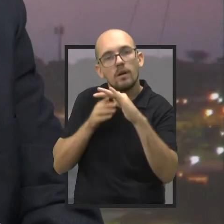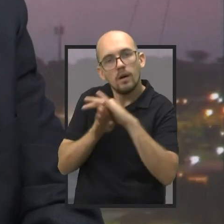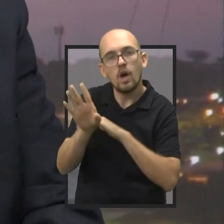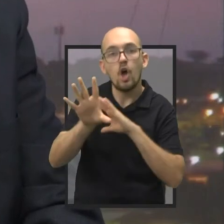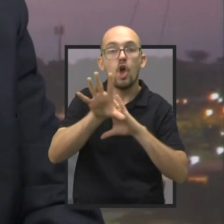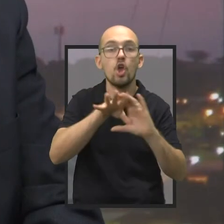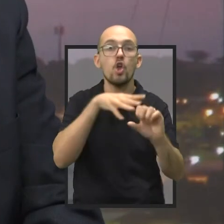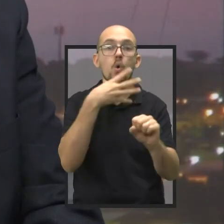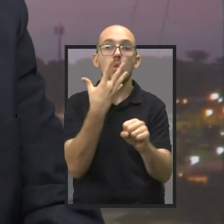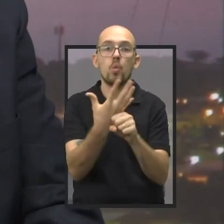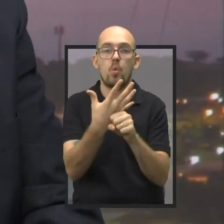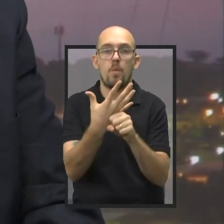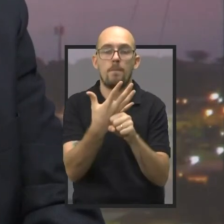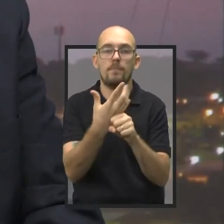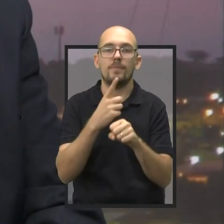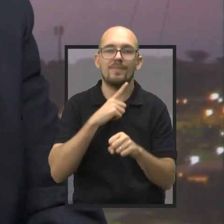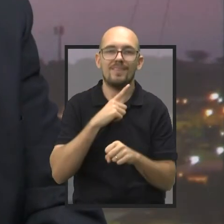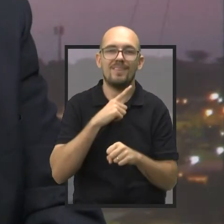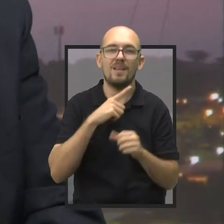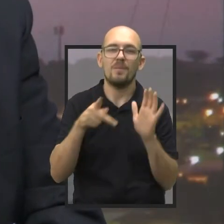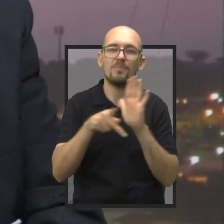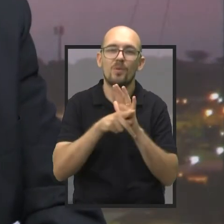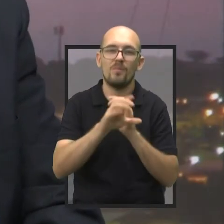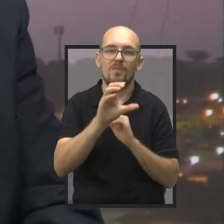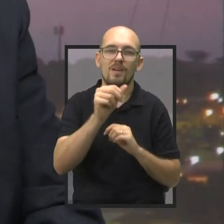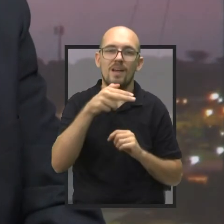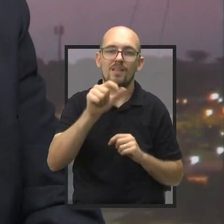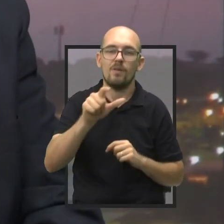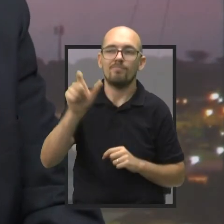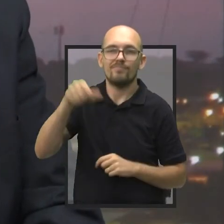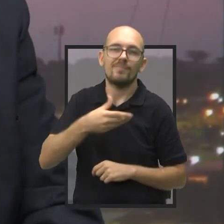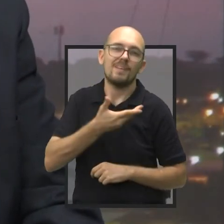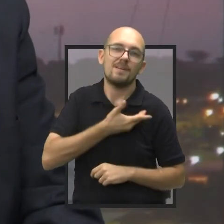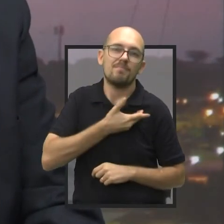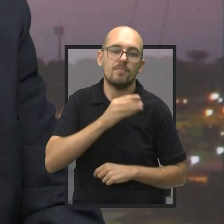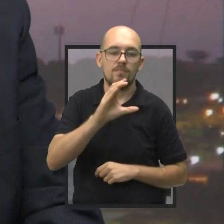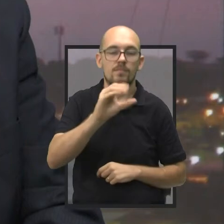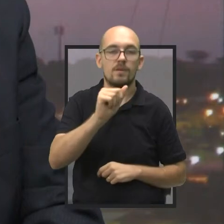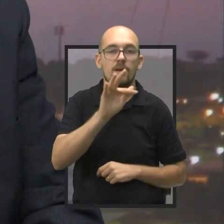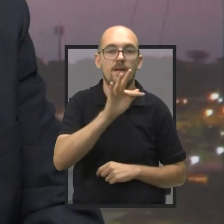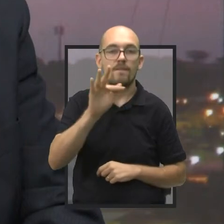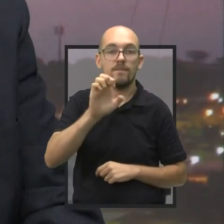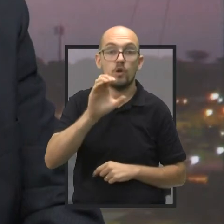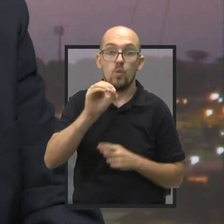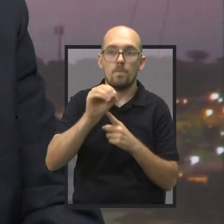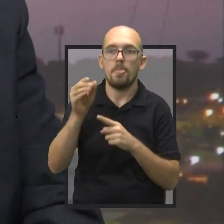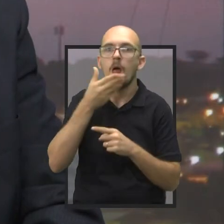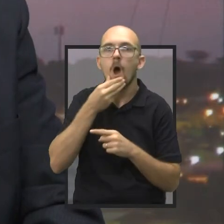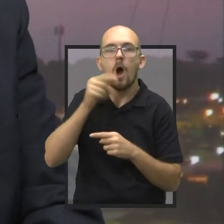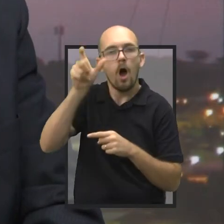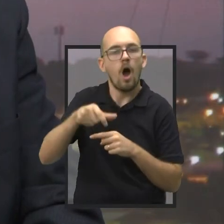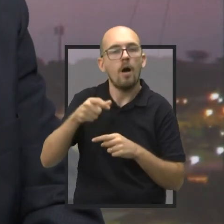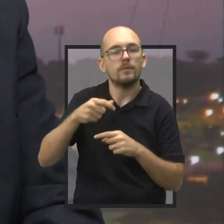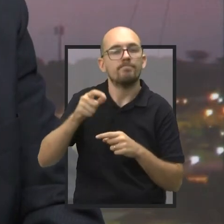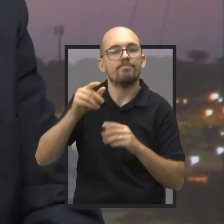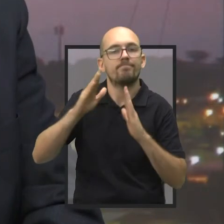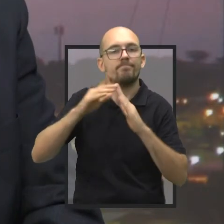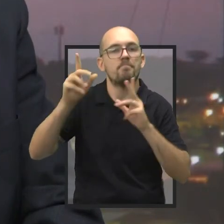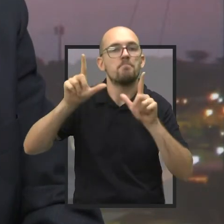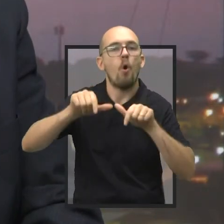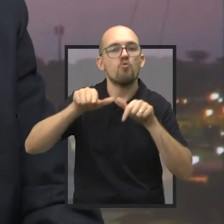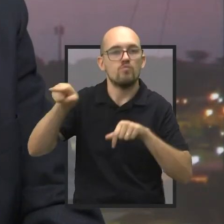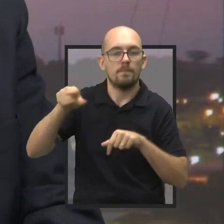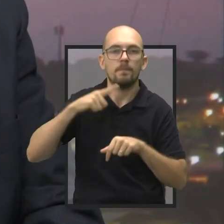YouTube o canal do meu colega Reinaldo Cafeu, economista de Bauru, a qual ele